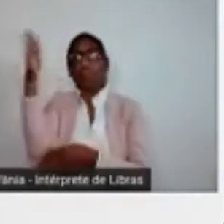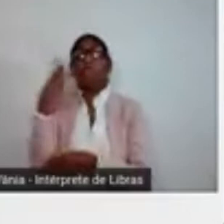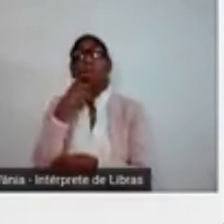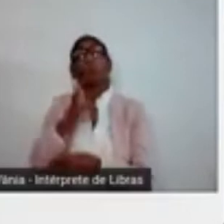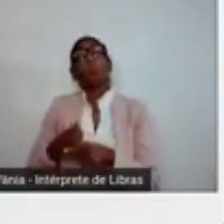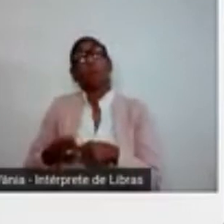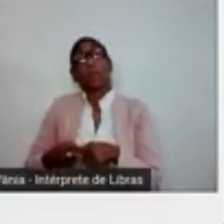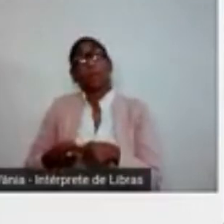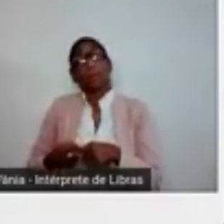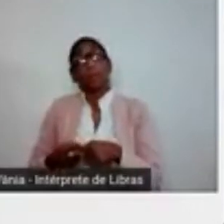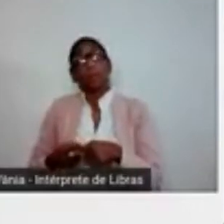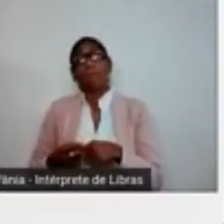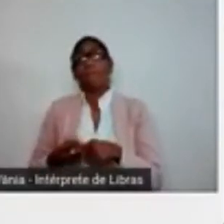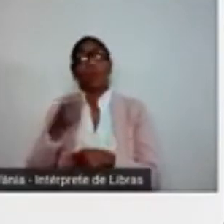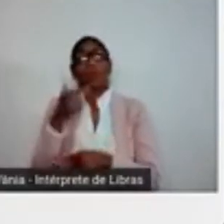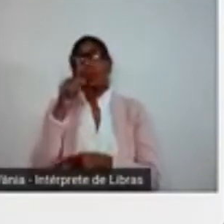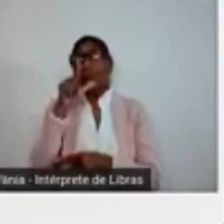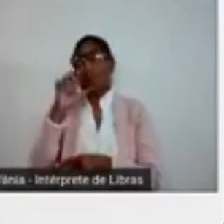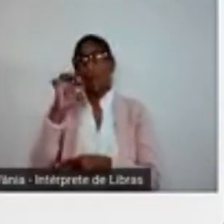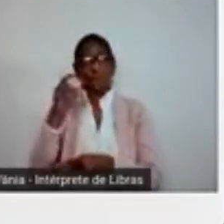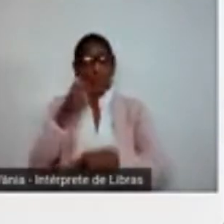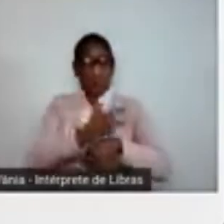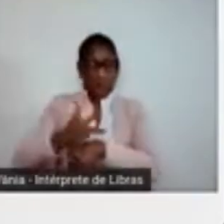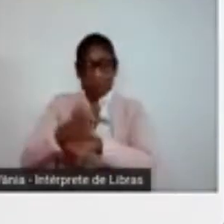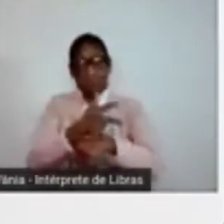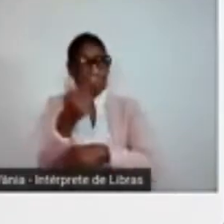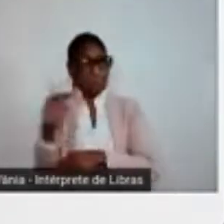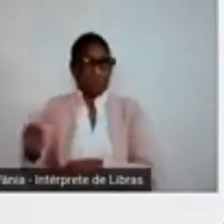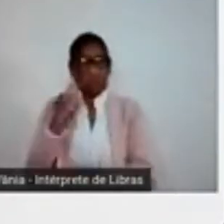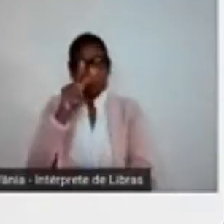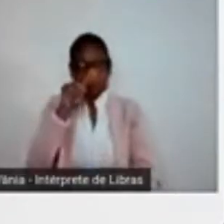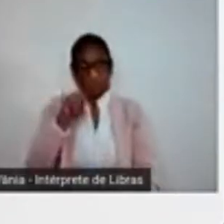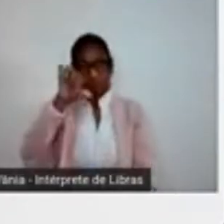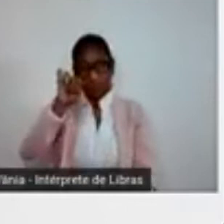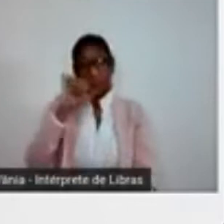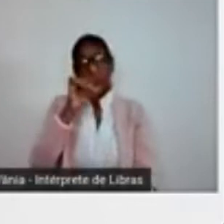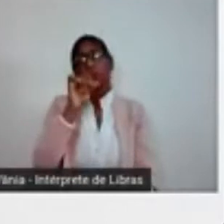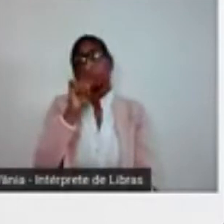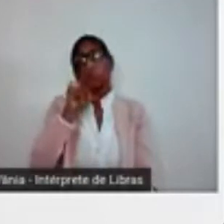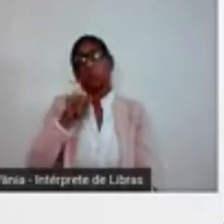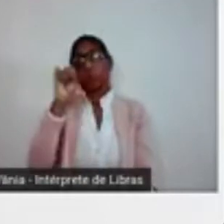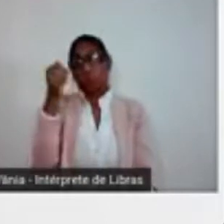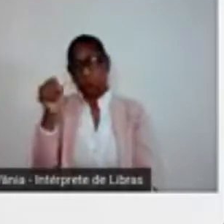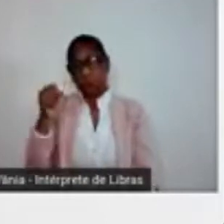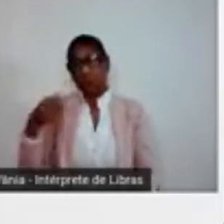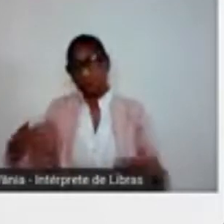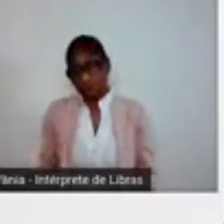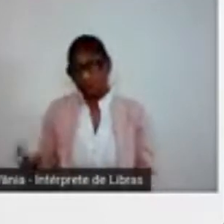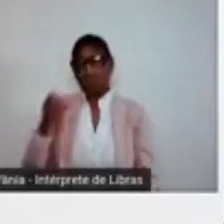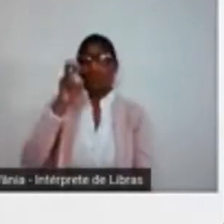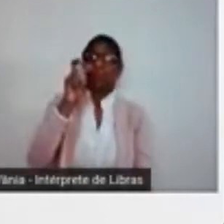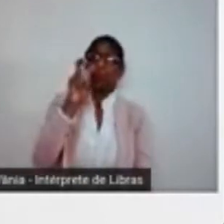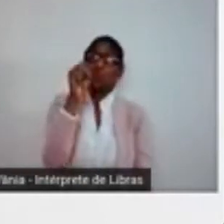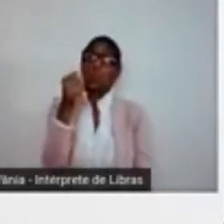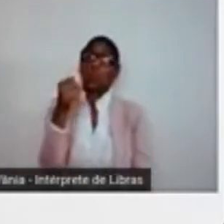muito forte do número de leitos livres da região, de 2,9 para 1,7, ou de 58 leitos livres para 38 de uma